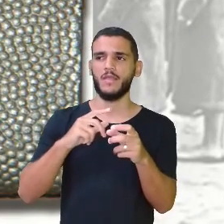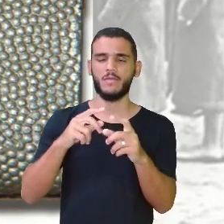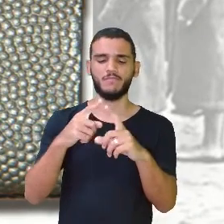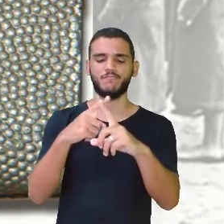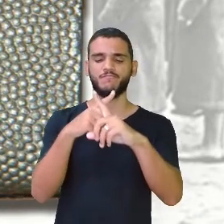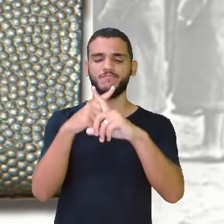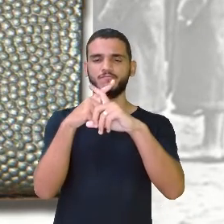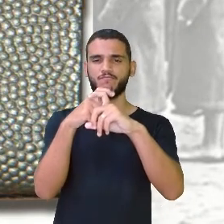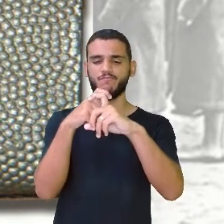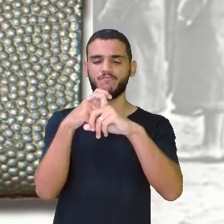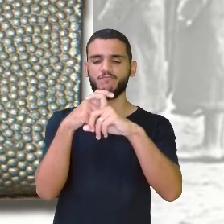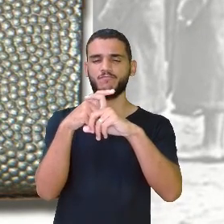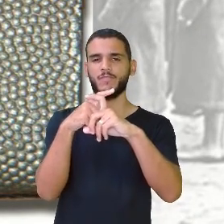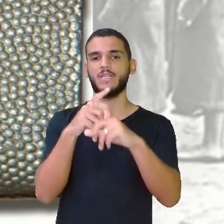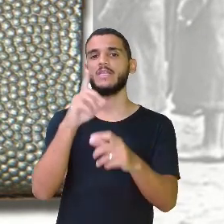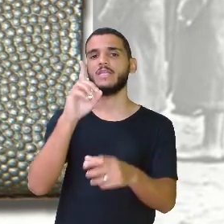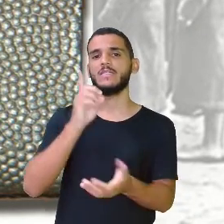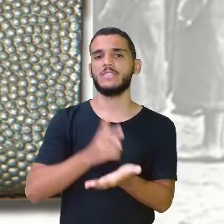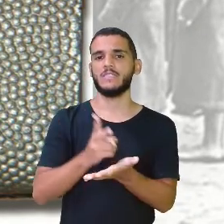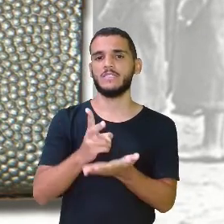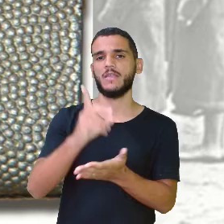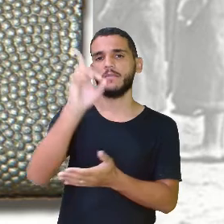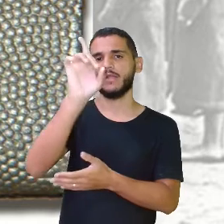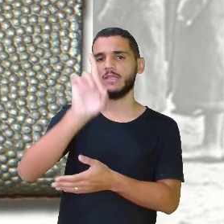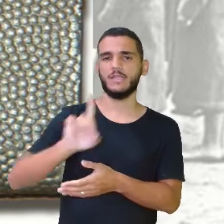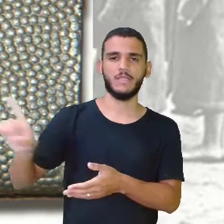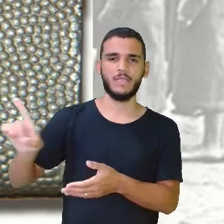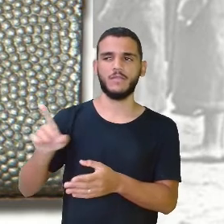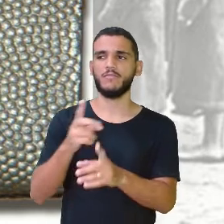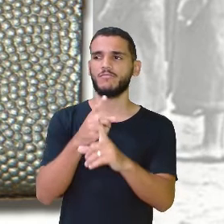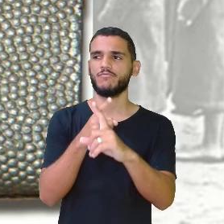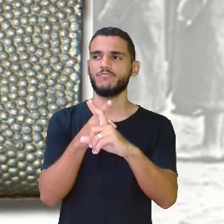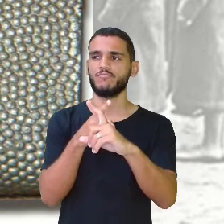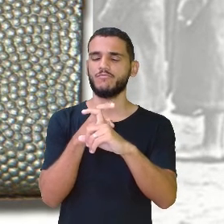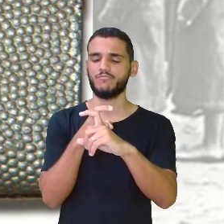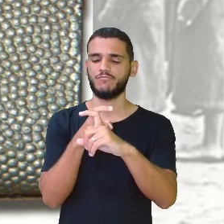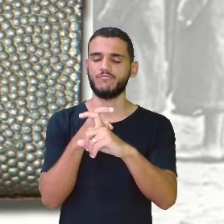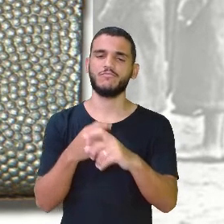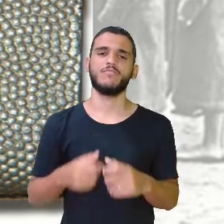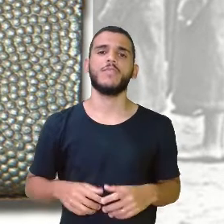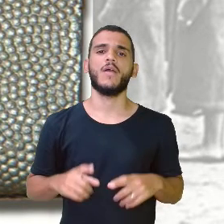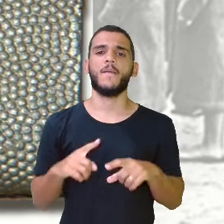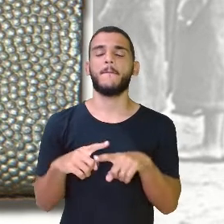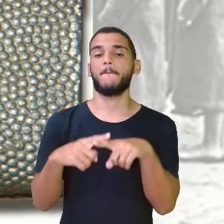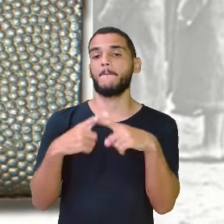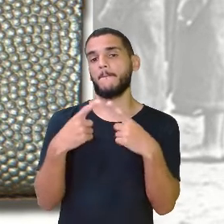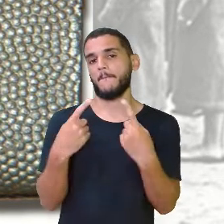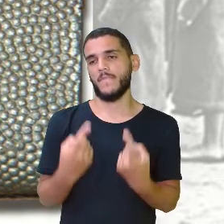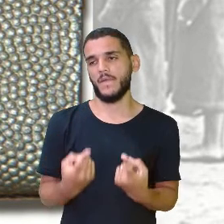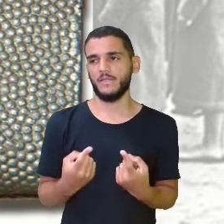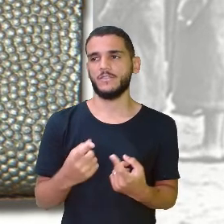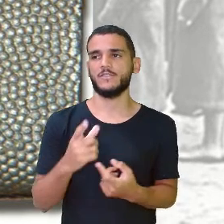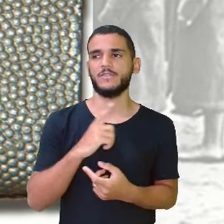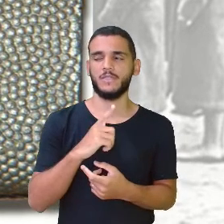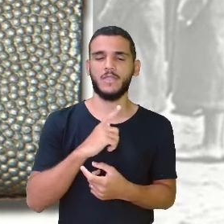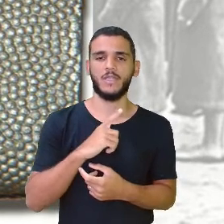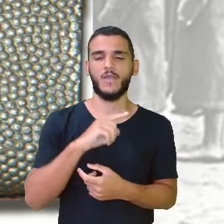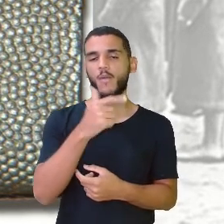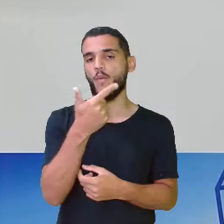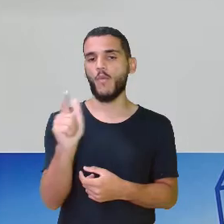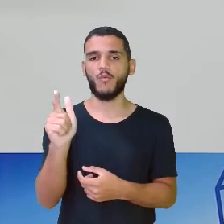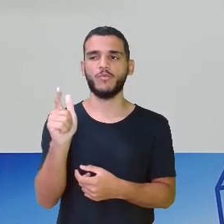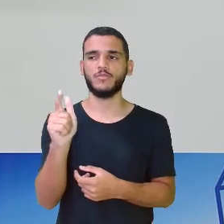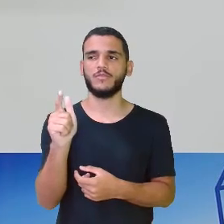o lado direito, né, elas apontam para o lado direito, né. Mas a gente tem uma suástica, né,